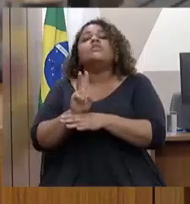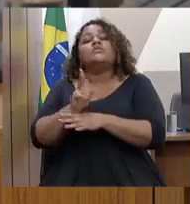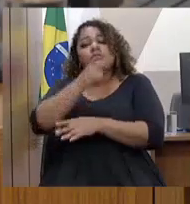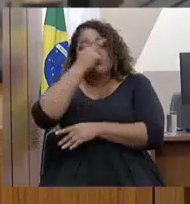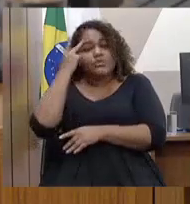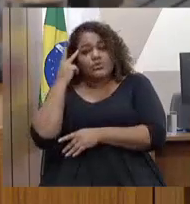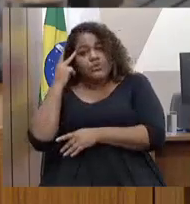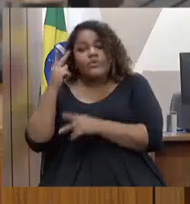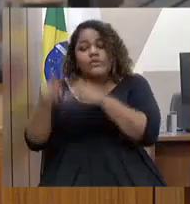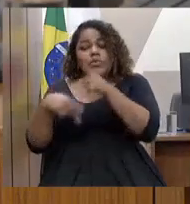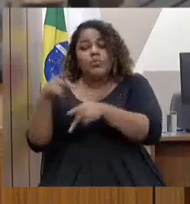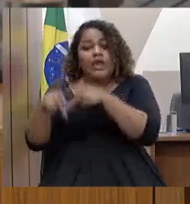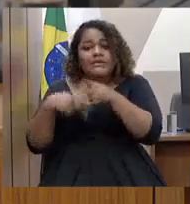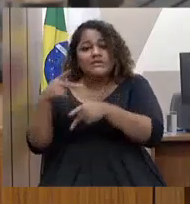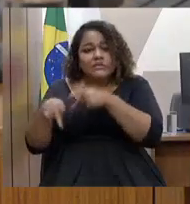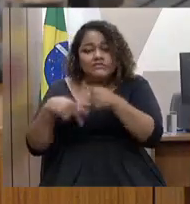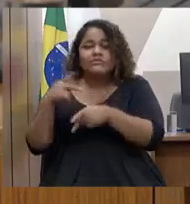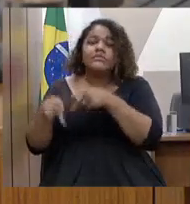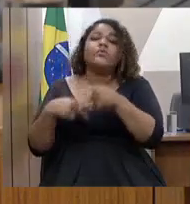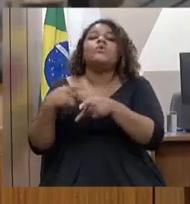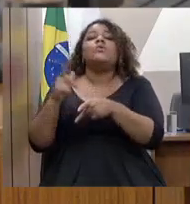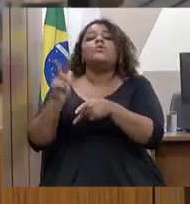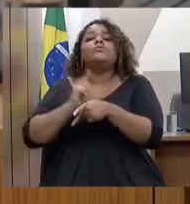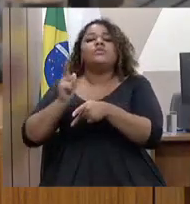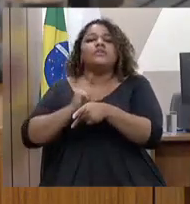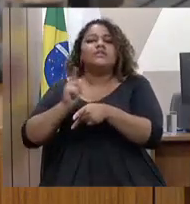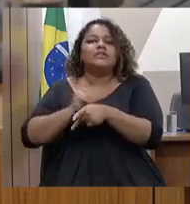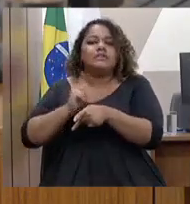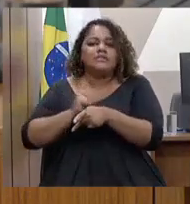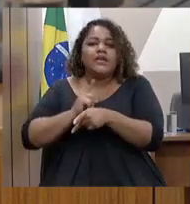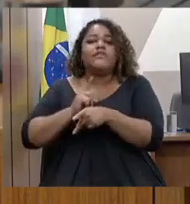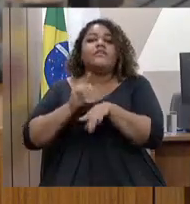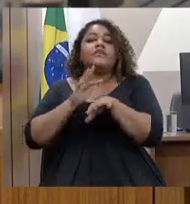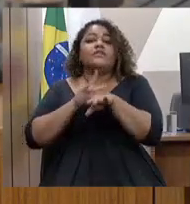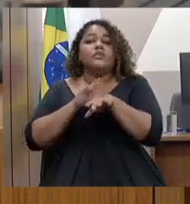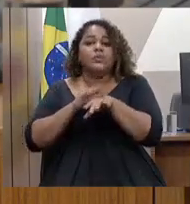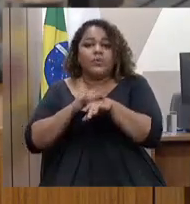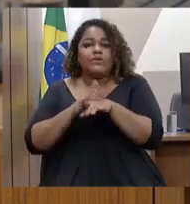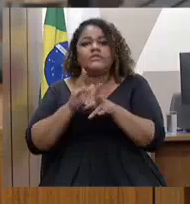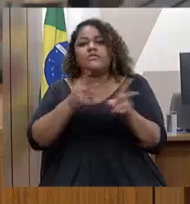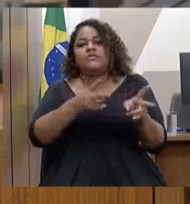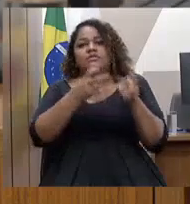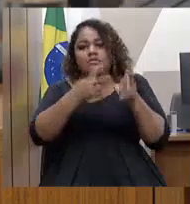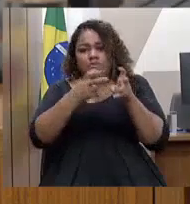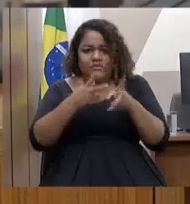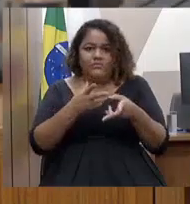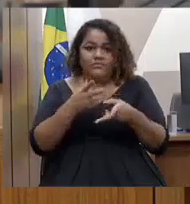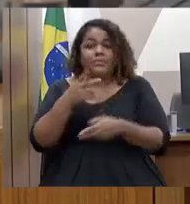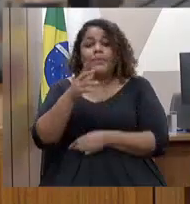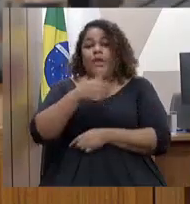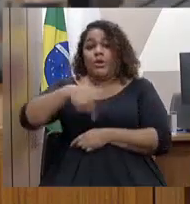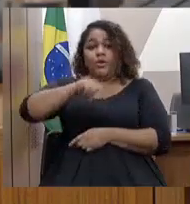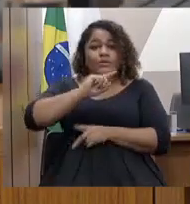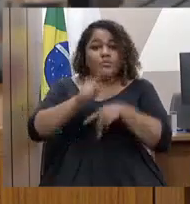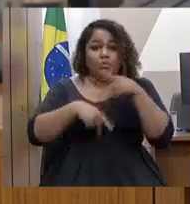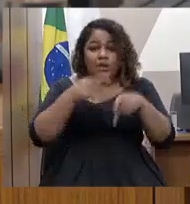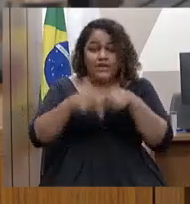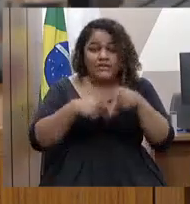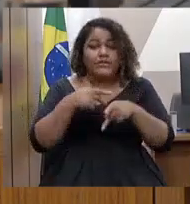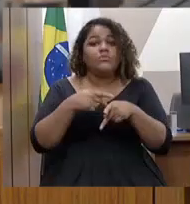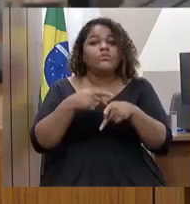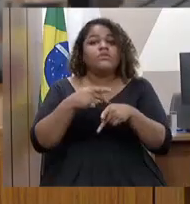econômicas em Minas Gerais isso é urgente gente nós não a nossa população tá suicidando a nossa população tá adoecendo